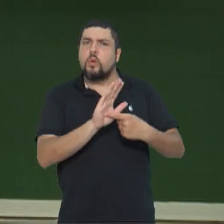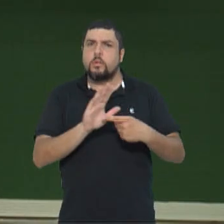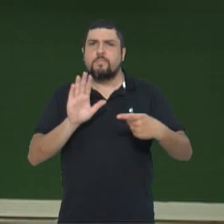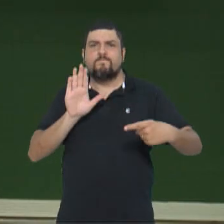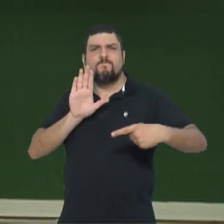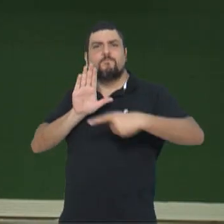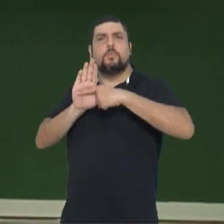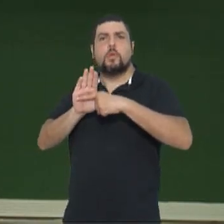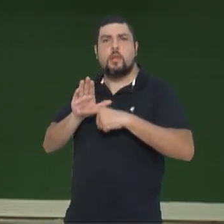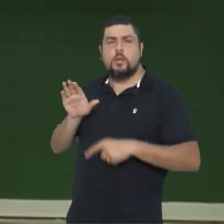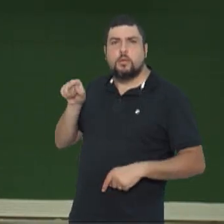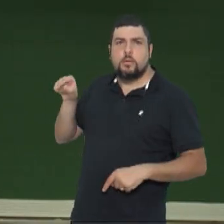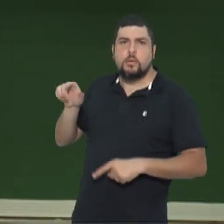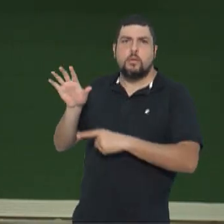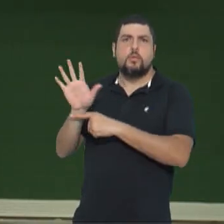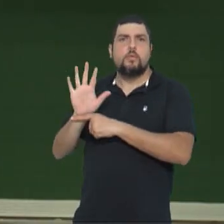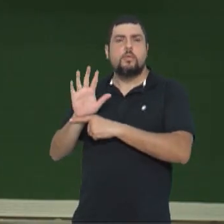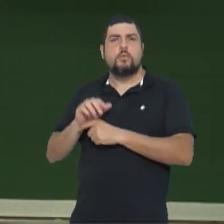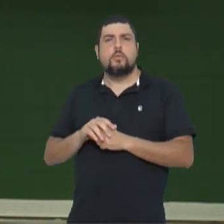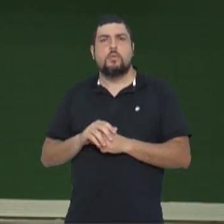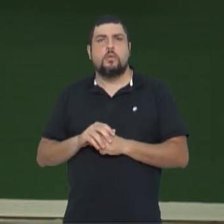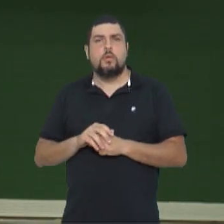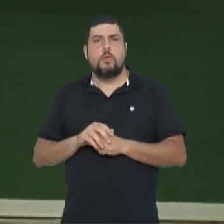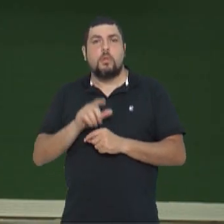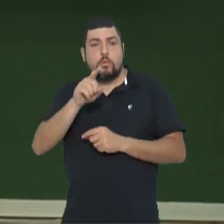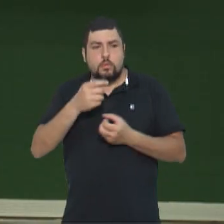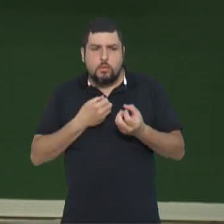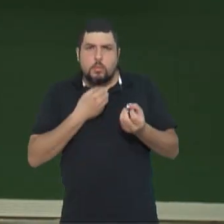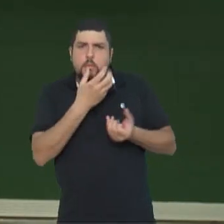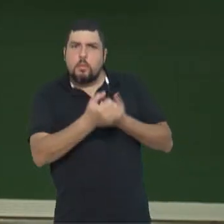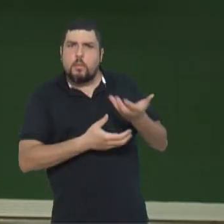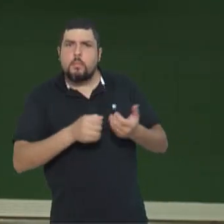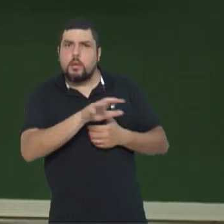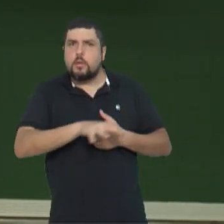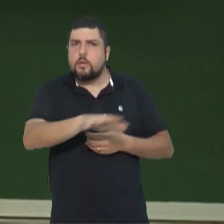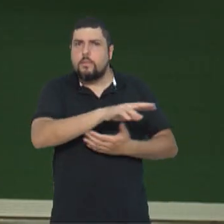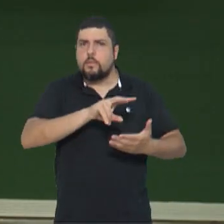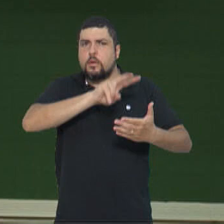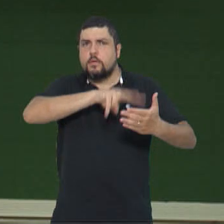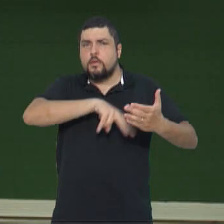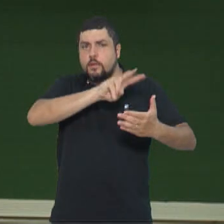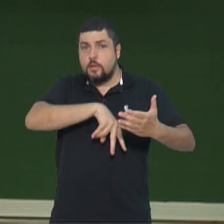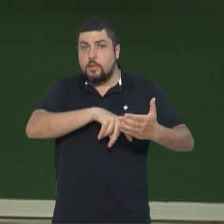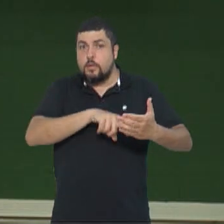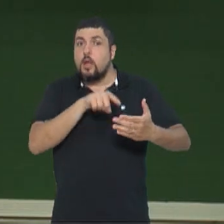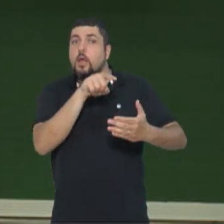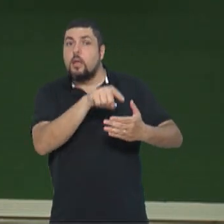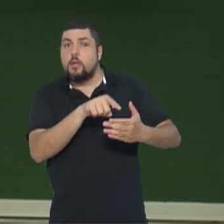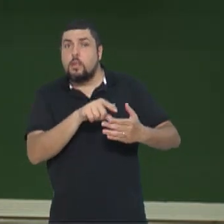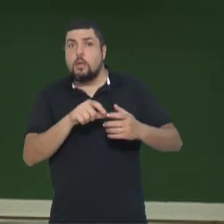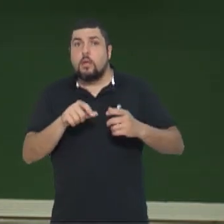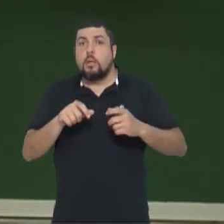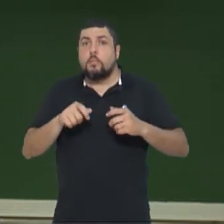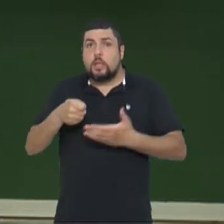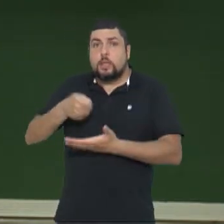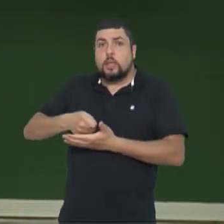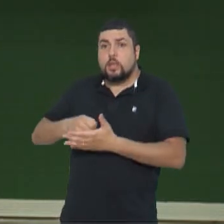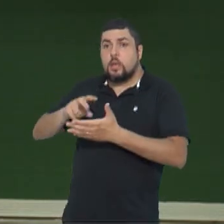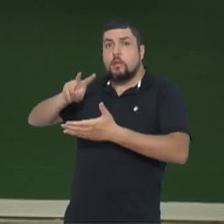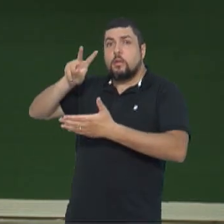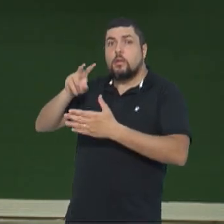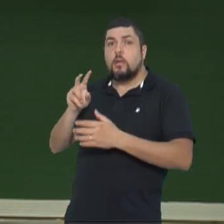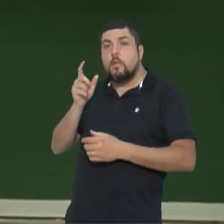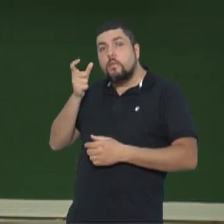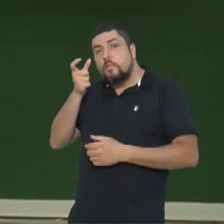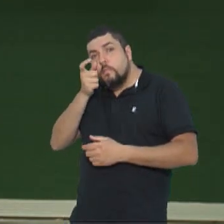precisa entender o quê? Que você está falando com leitores normalmente. Então, esses leitores devem ou não assistir e por quê? Você